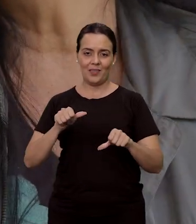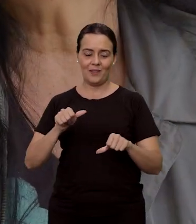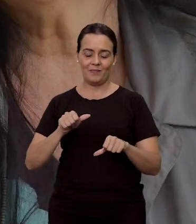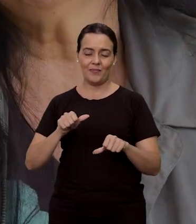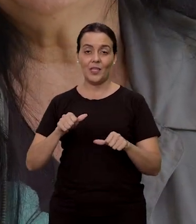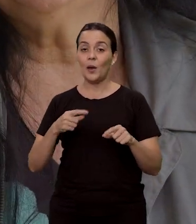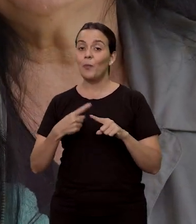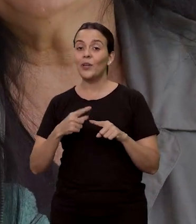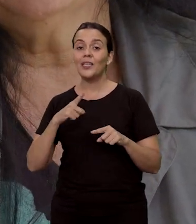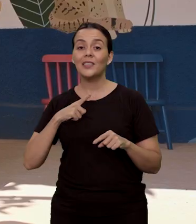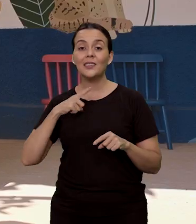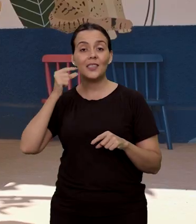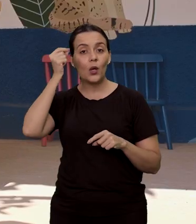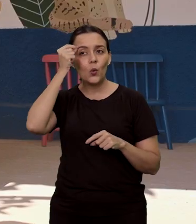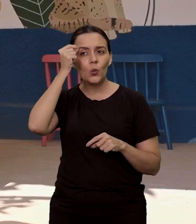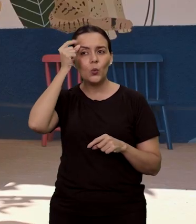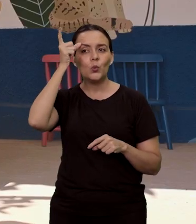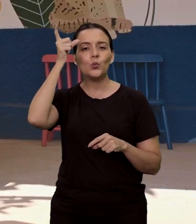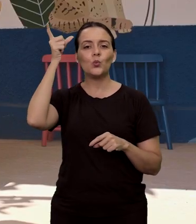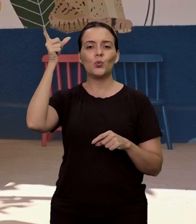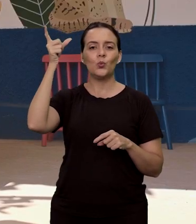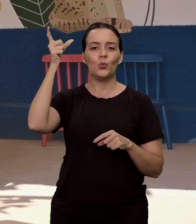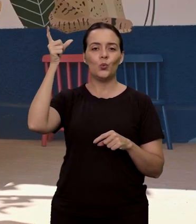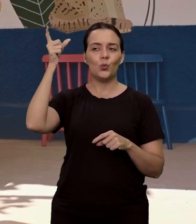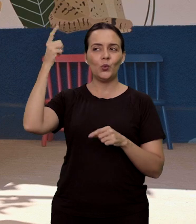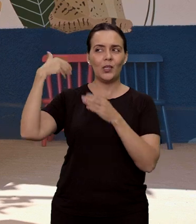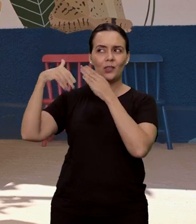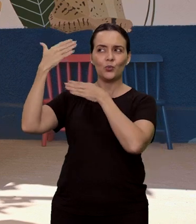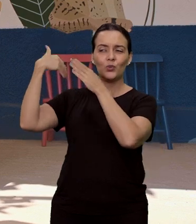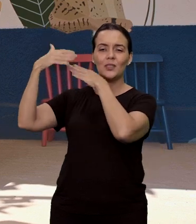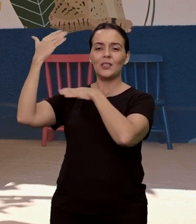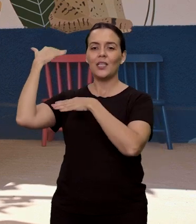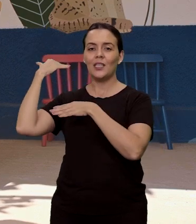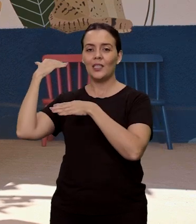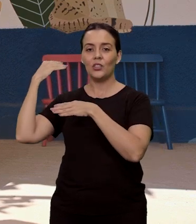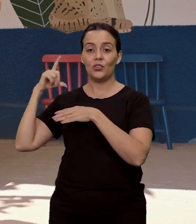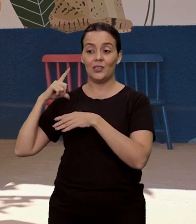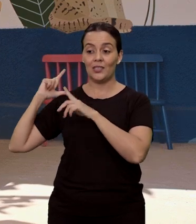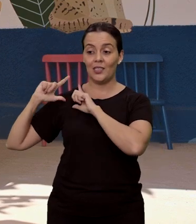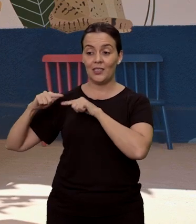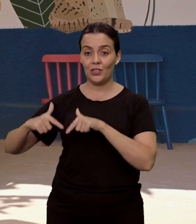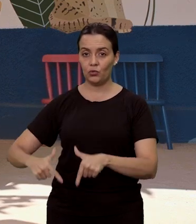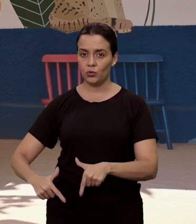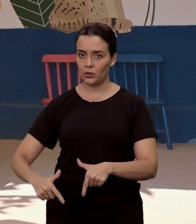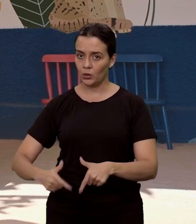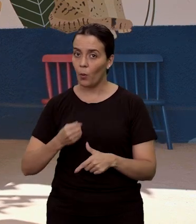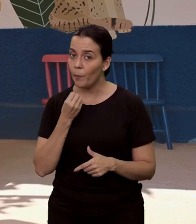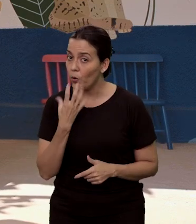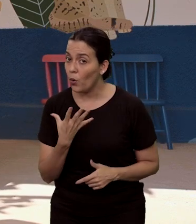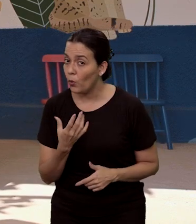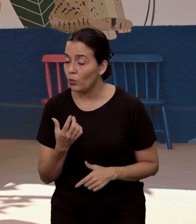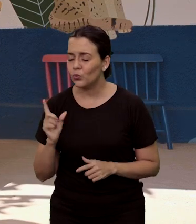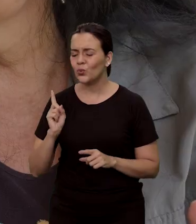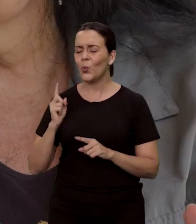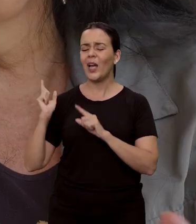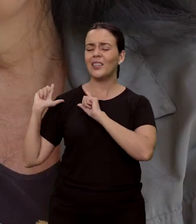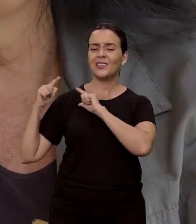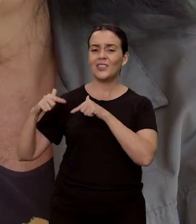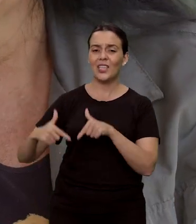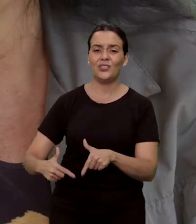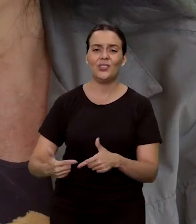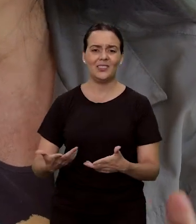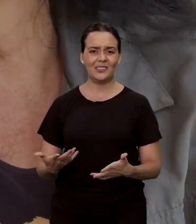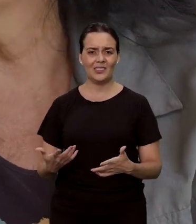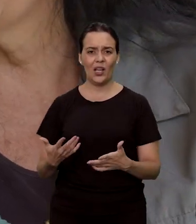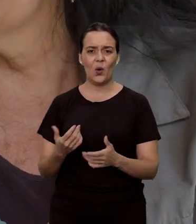valorizam o conhecimento dos ancestrais, valorizam as tradições, no bom sentido, não aquelas